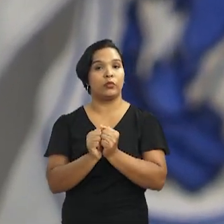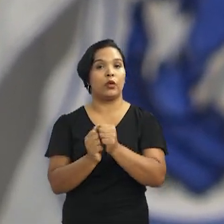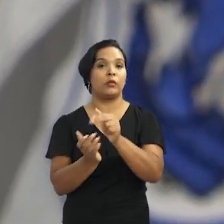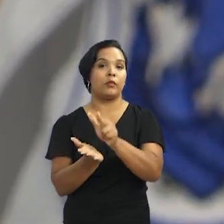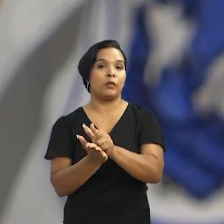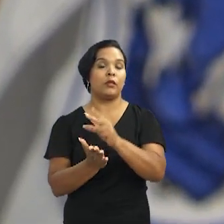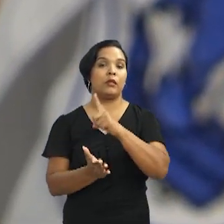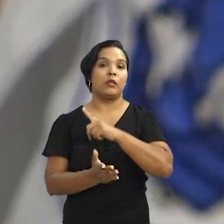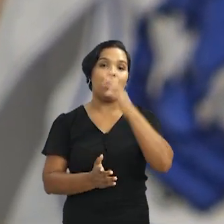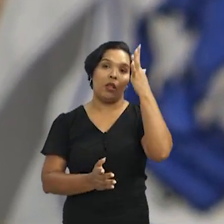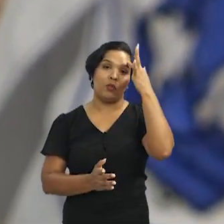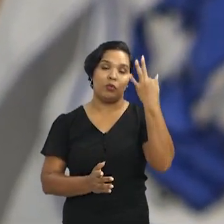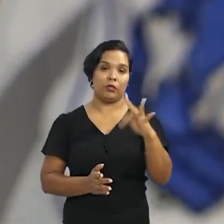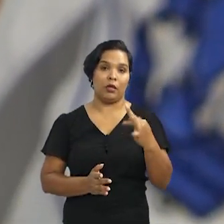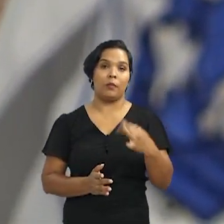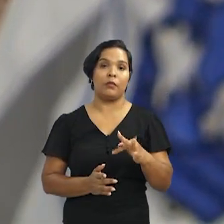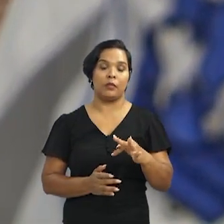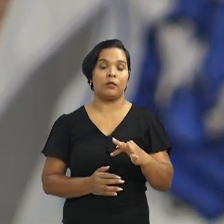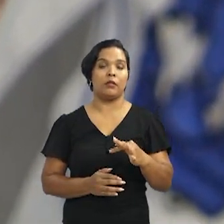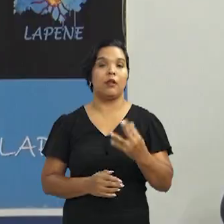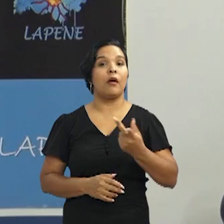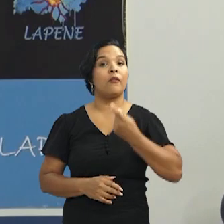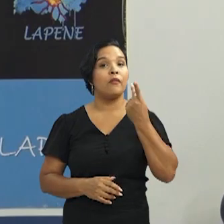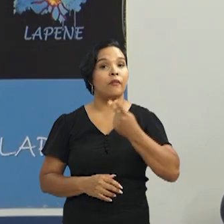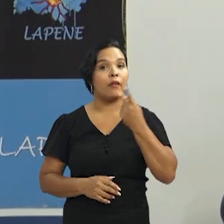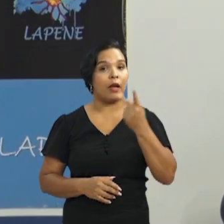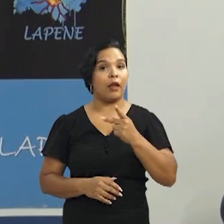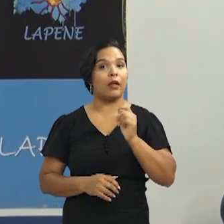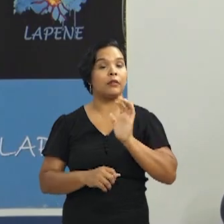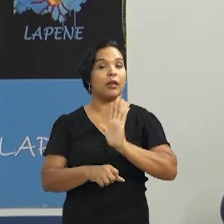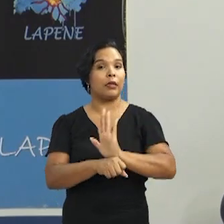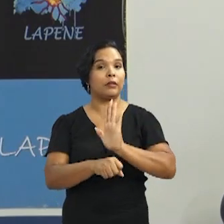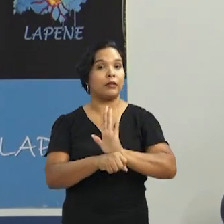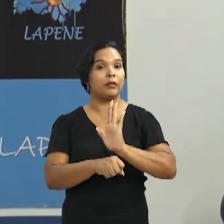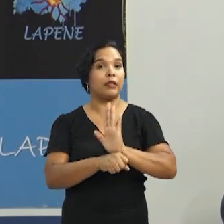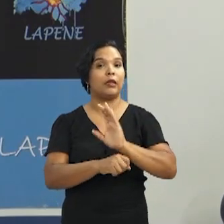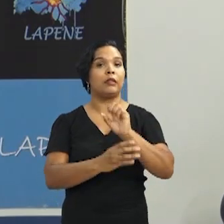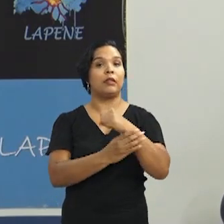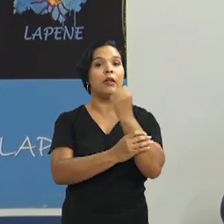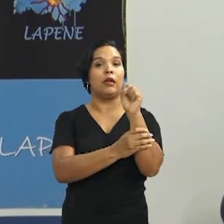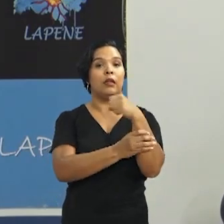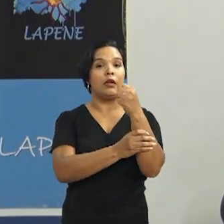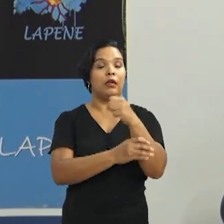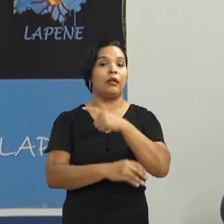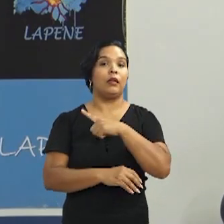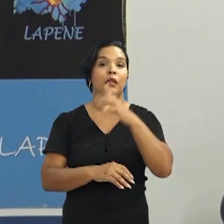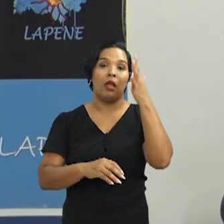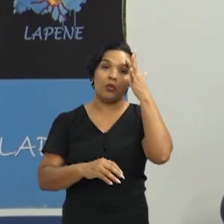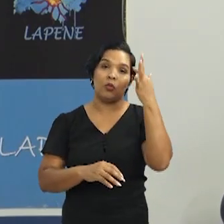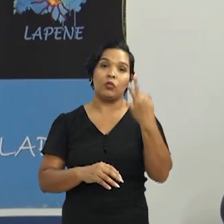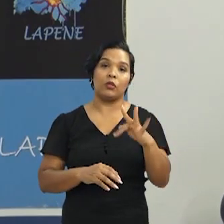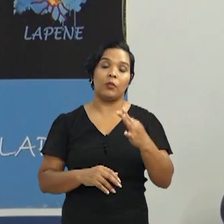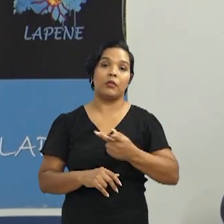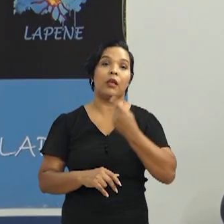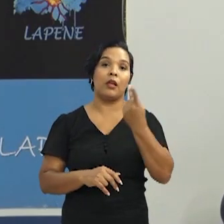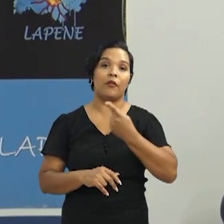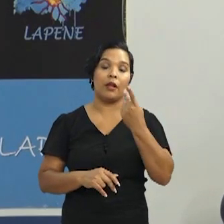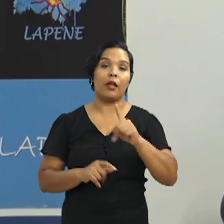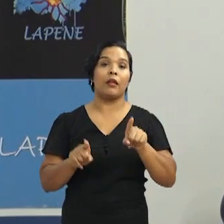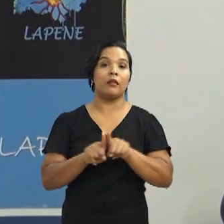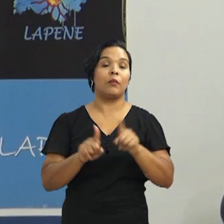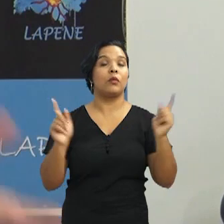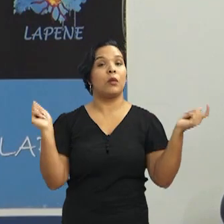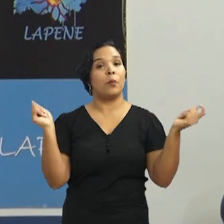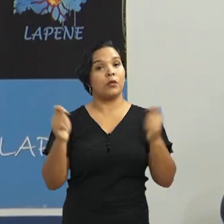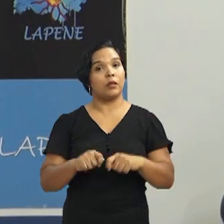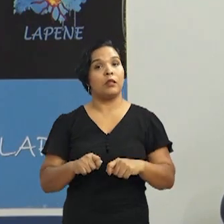atuação junto a esses pacientes que têm dor de cabeça. Falar de assistência fisioterapêutica ao paciente que tem dor de cabeça é